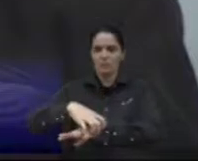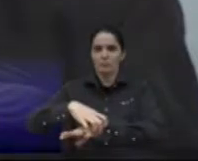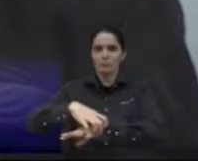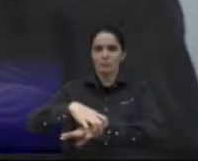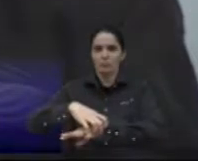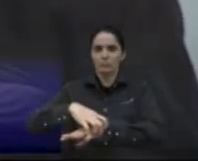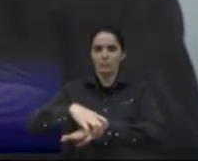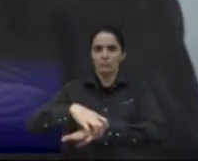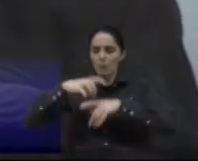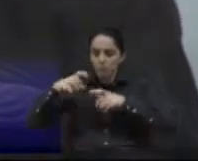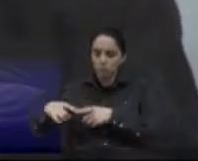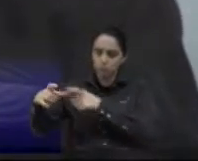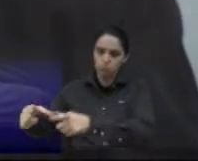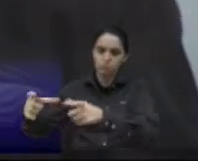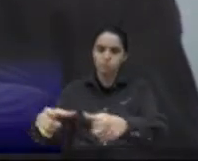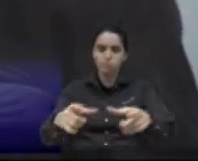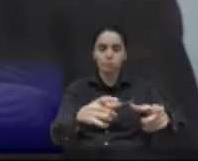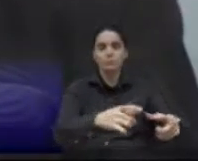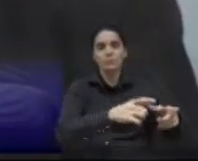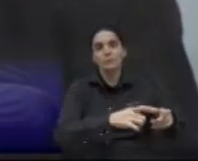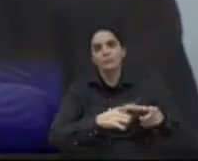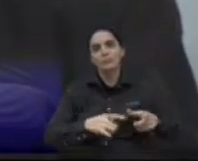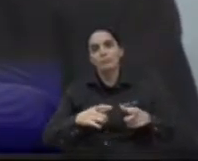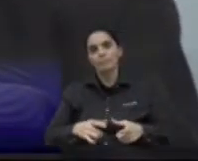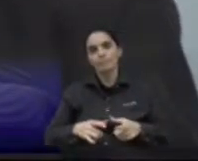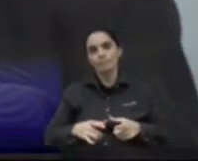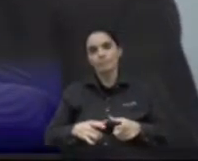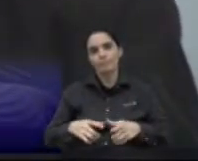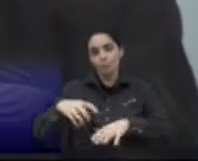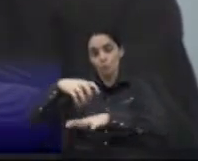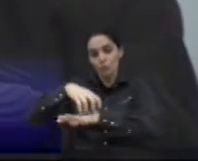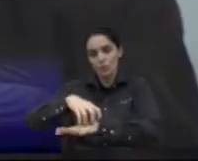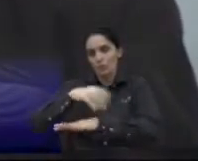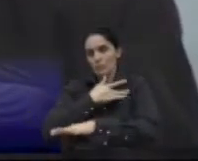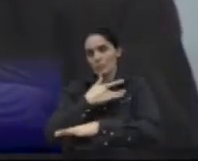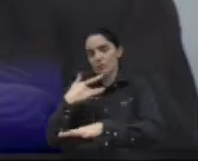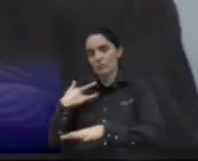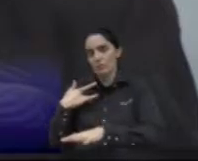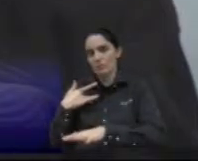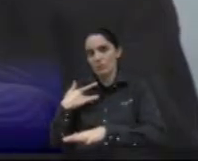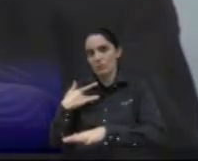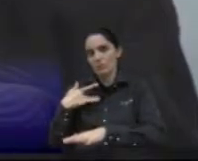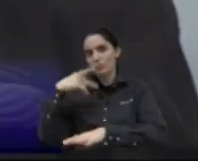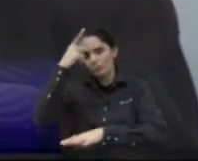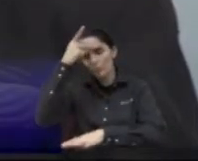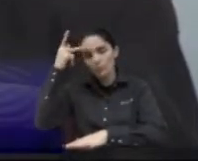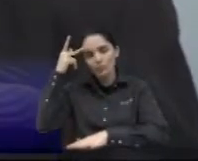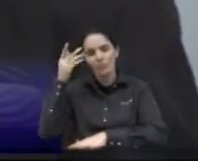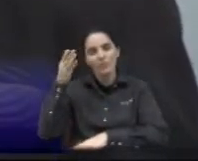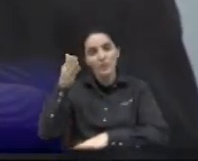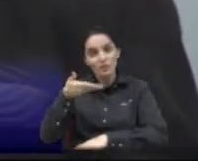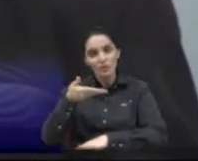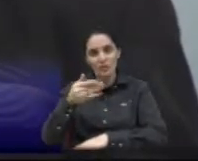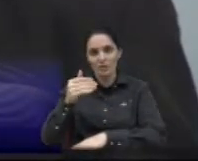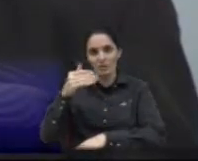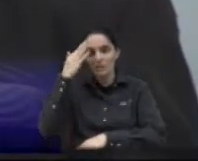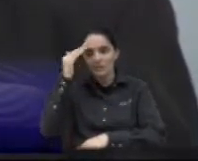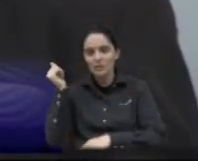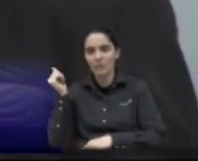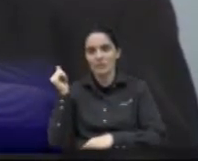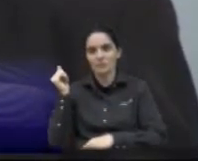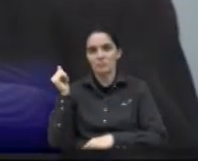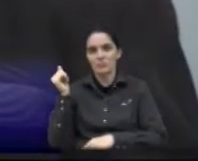Porque através dos agentes de saúde, onde tem o seu centro de saúde, as pessoas já são mapeadas, não é? E são atendidas